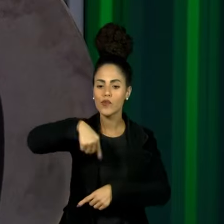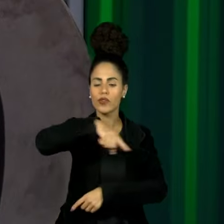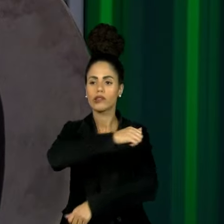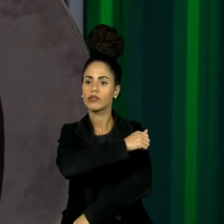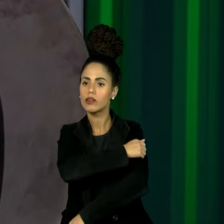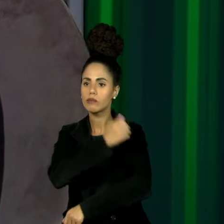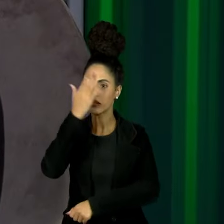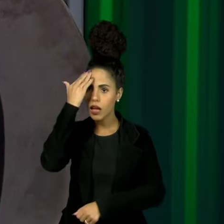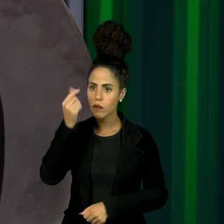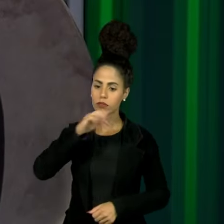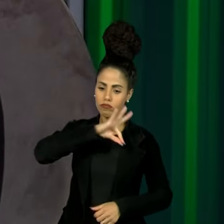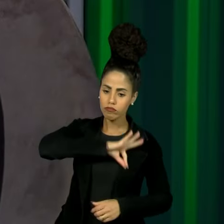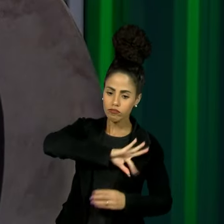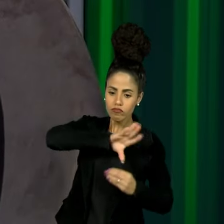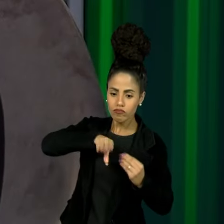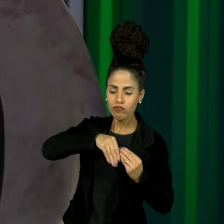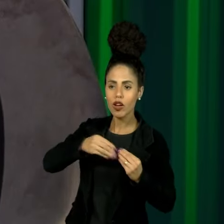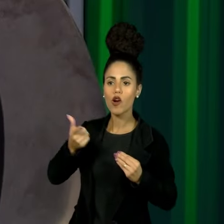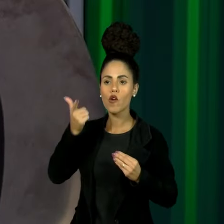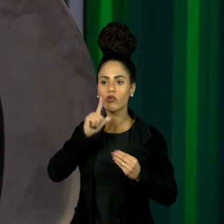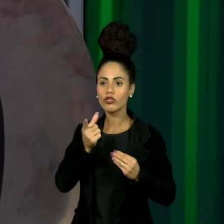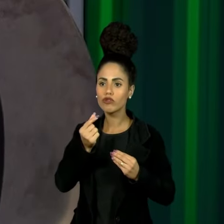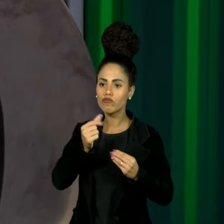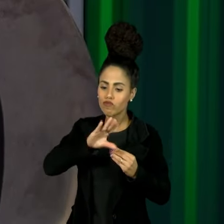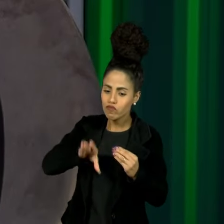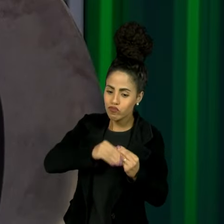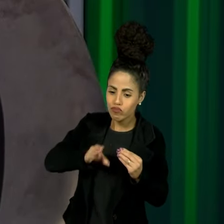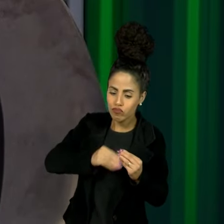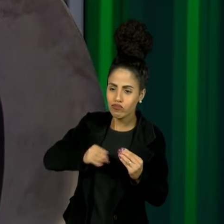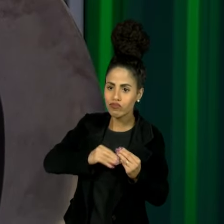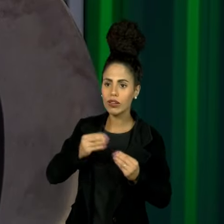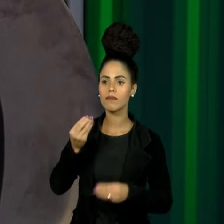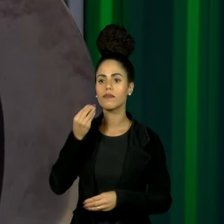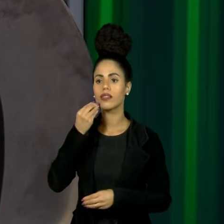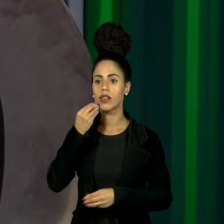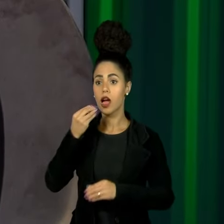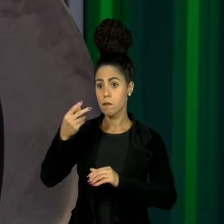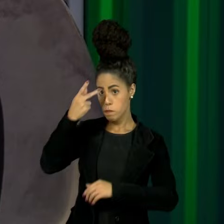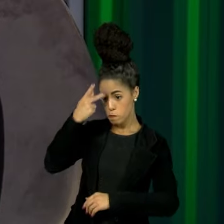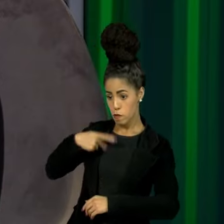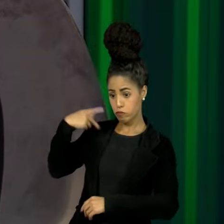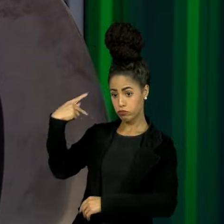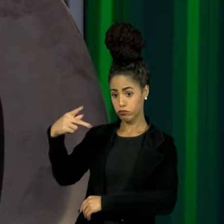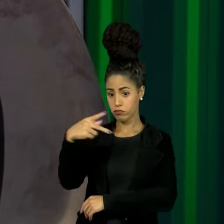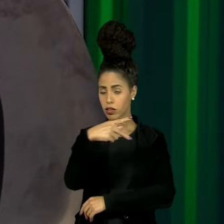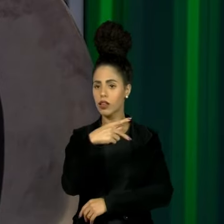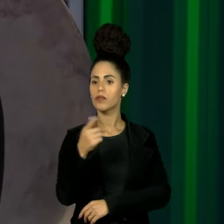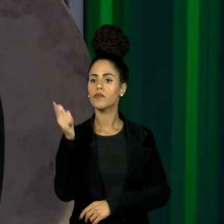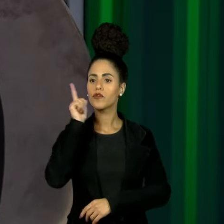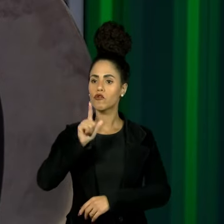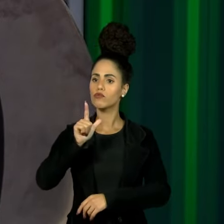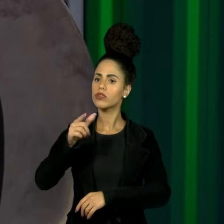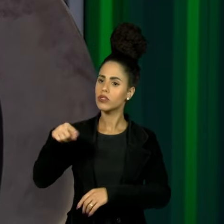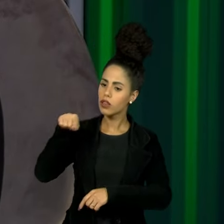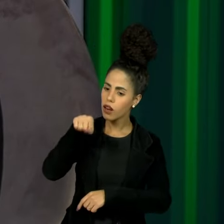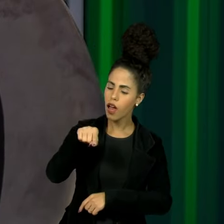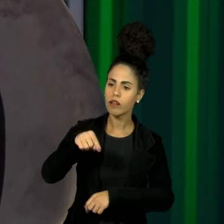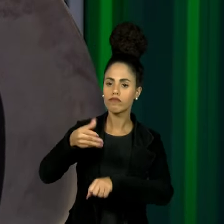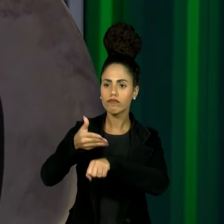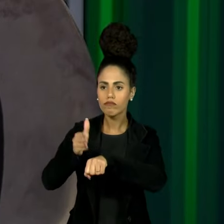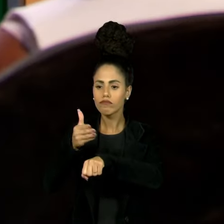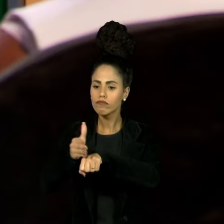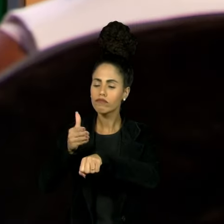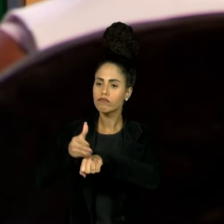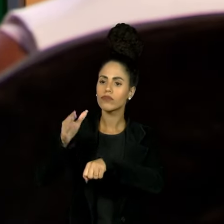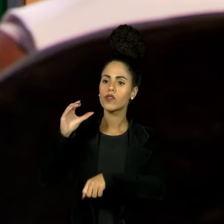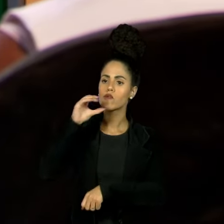ali ganhando dinheiro, porque a ideia é que eles consigam gerar recursos próprios dentro da própria formação e que a formação se